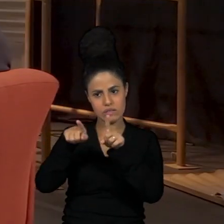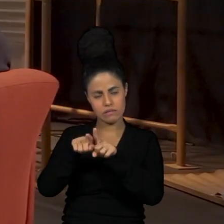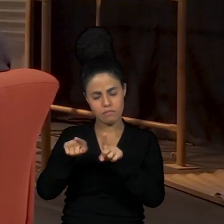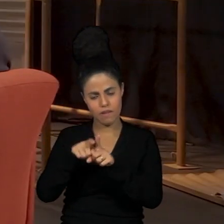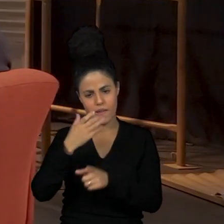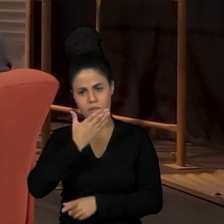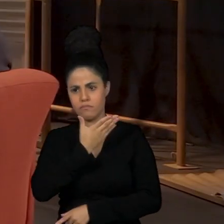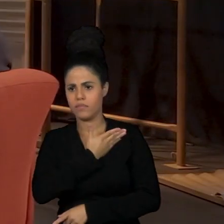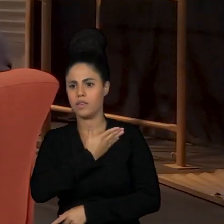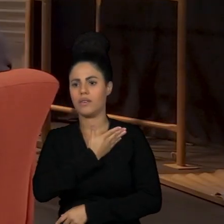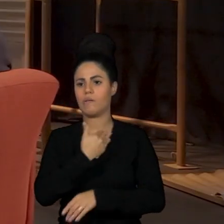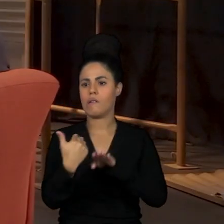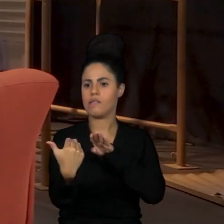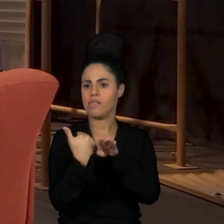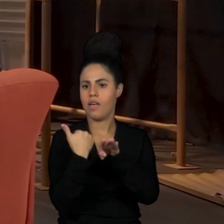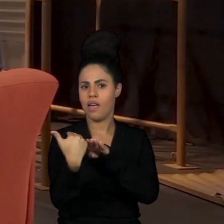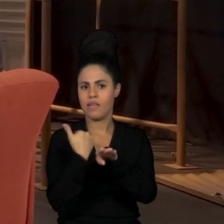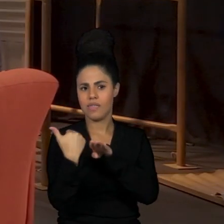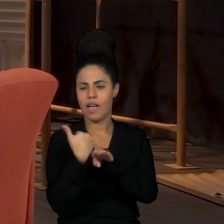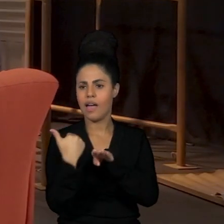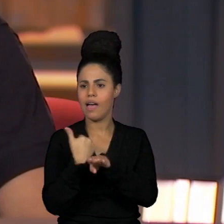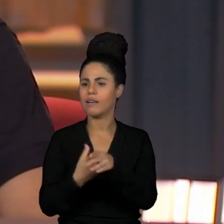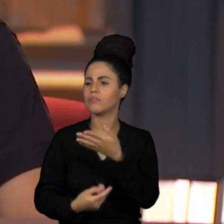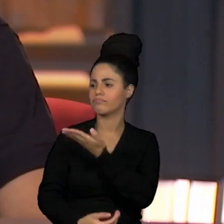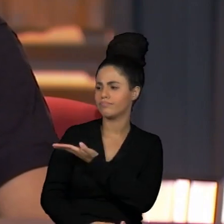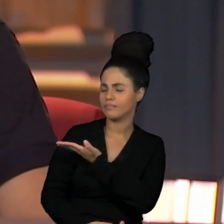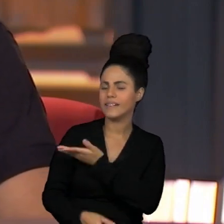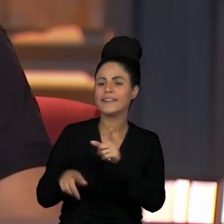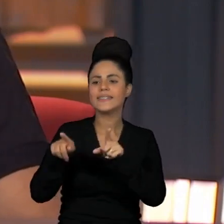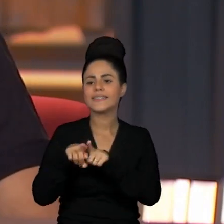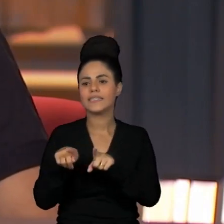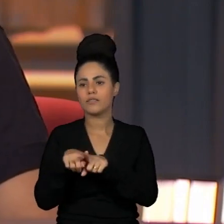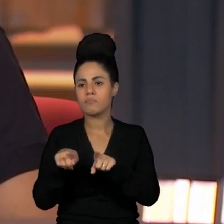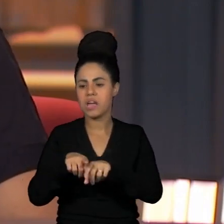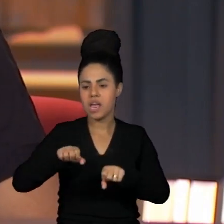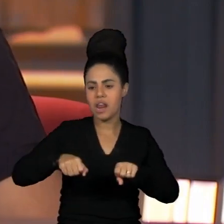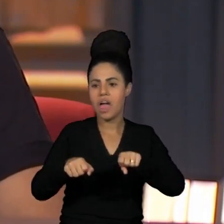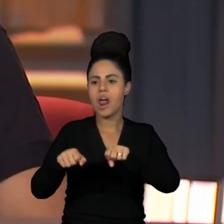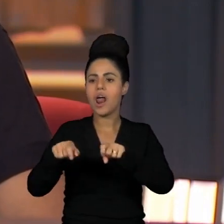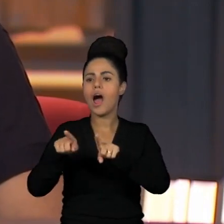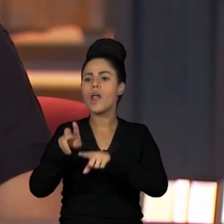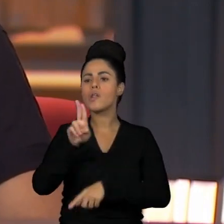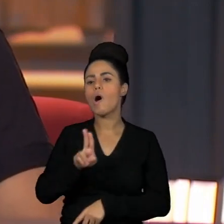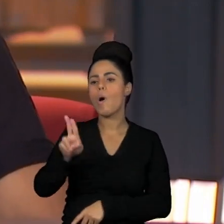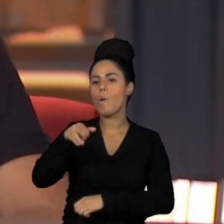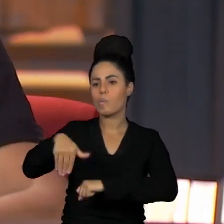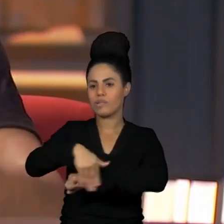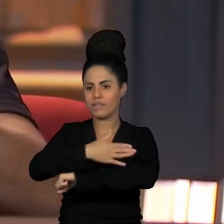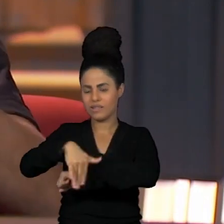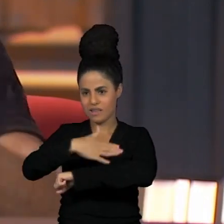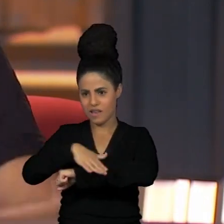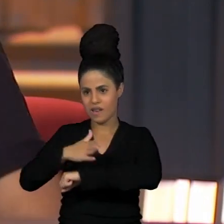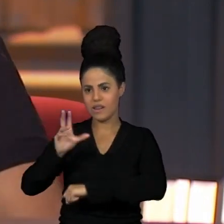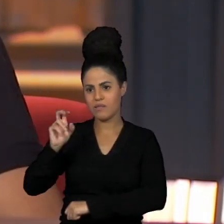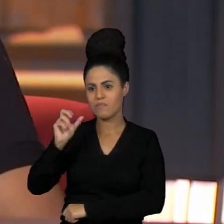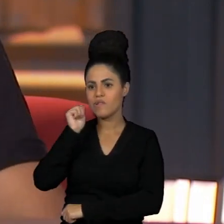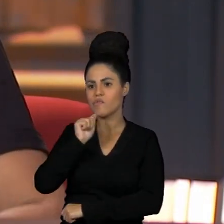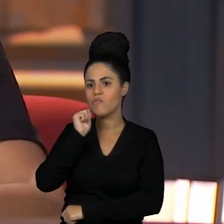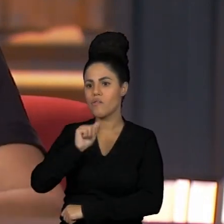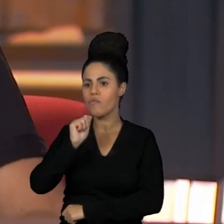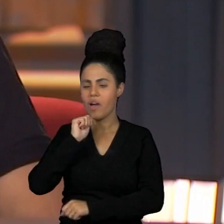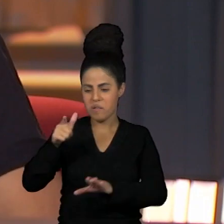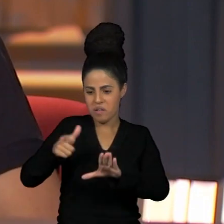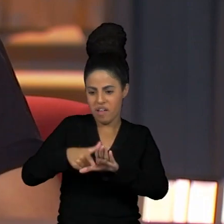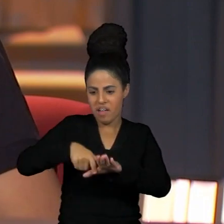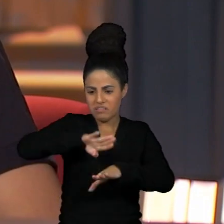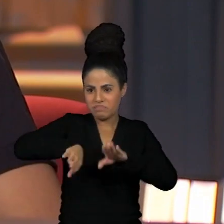pararem na Raposo, de me enquadrar na rua da minha avó, que ela morava lá. 3 horas da tarde, eu descalço, com o pé no chão,